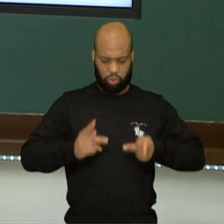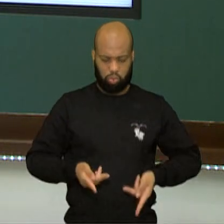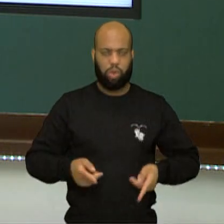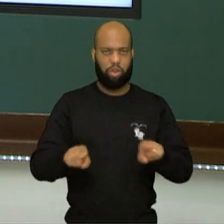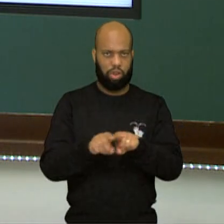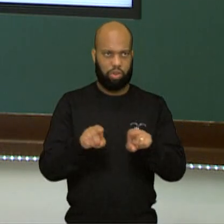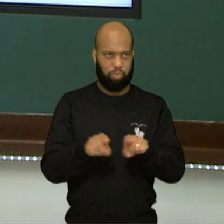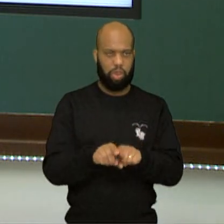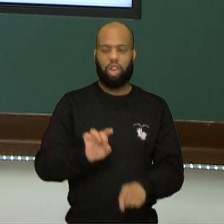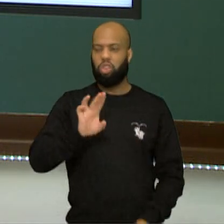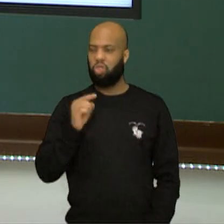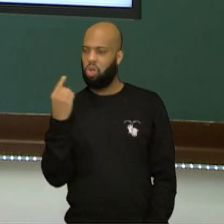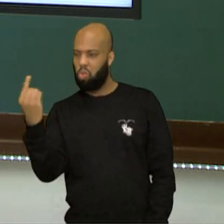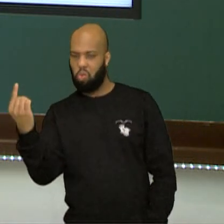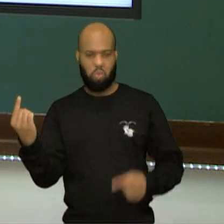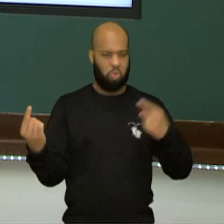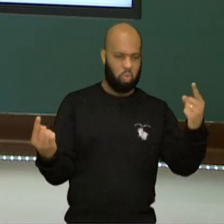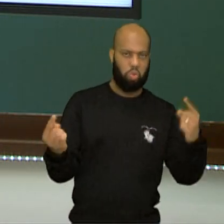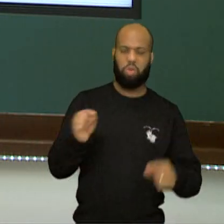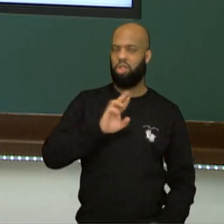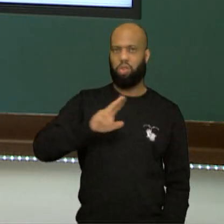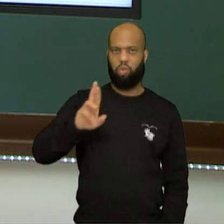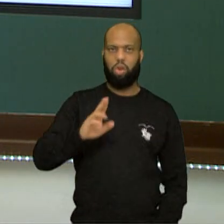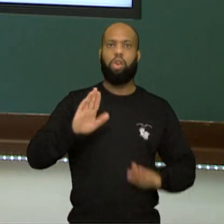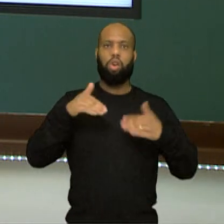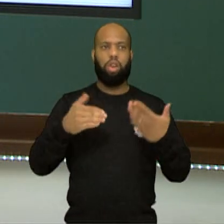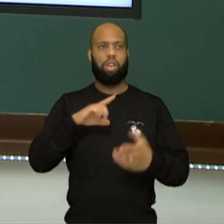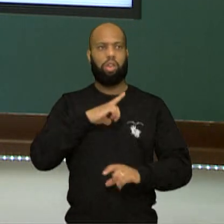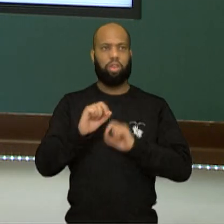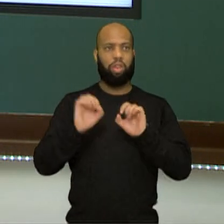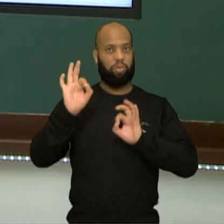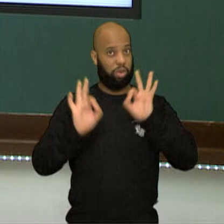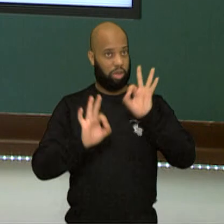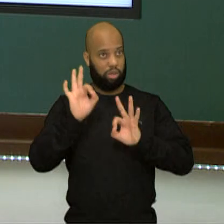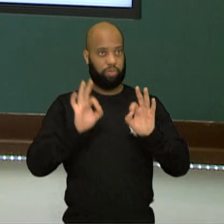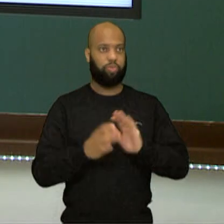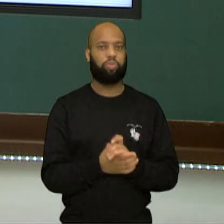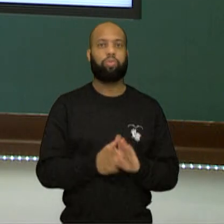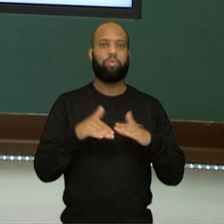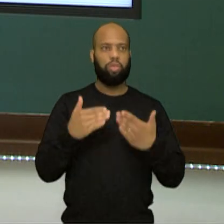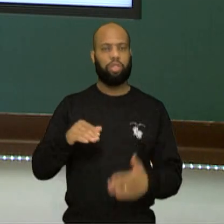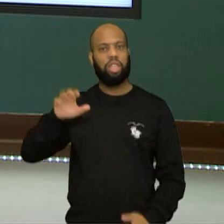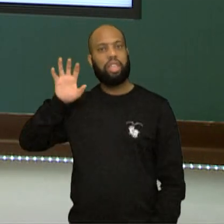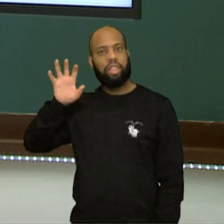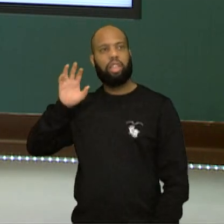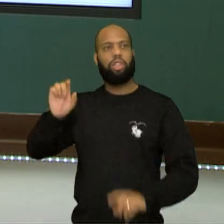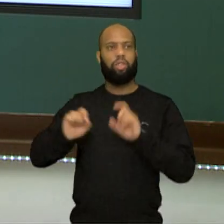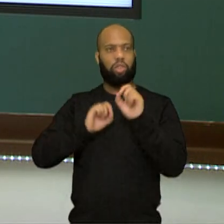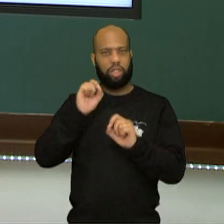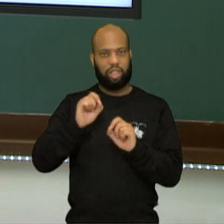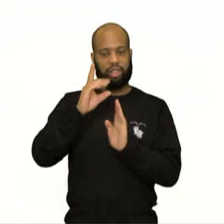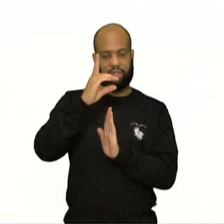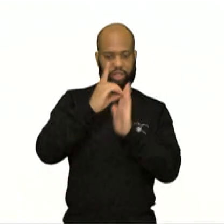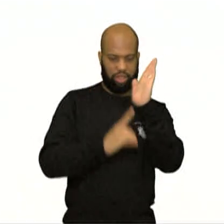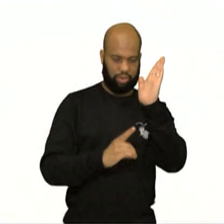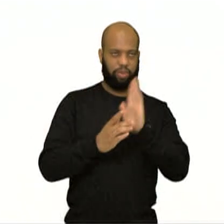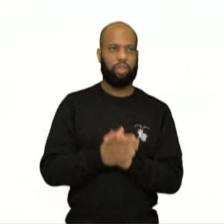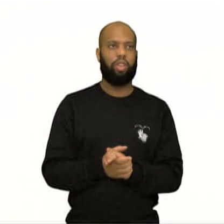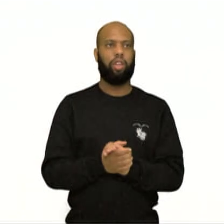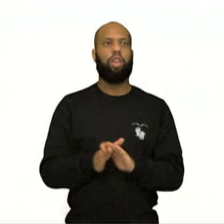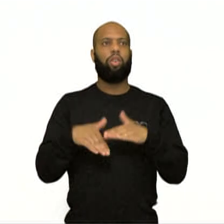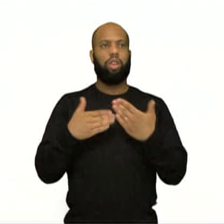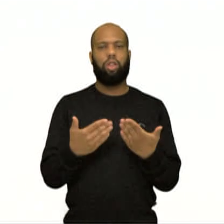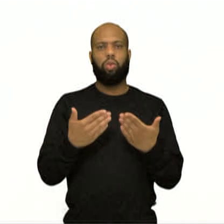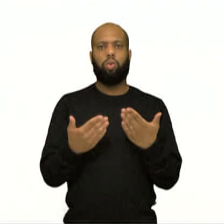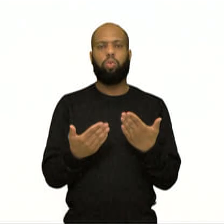ou outro especificamente, né? Então, ali é que foi organizado lá nessa resolução. Então,